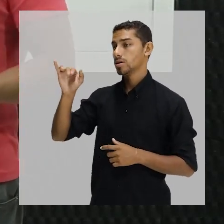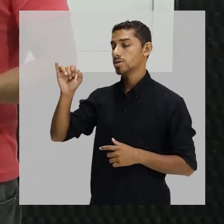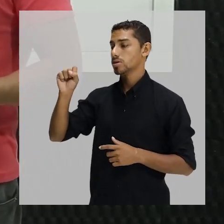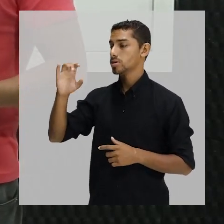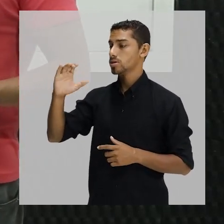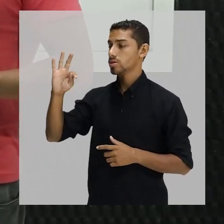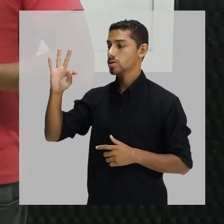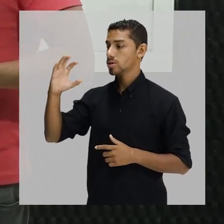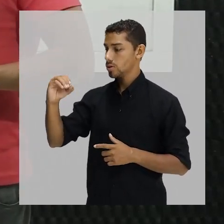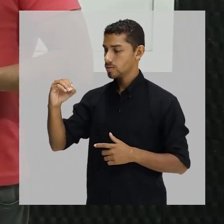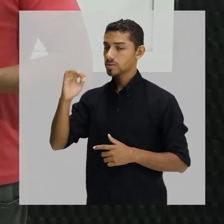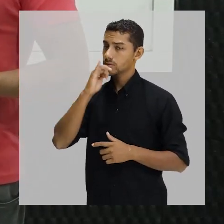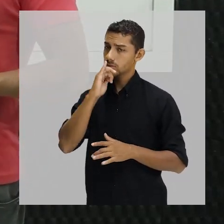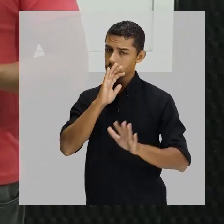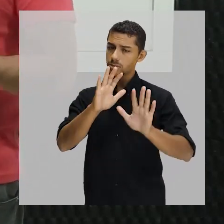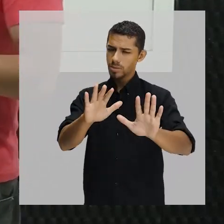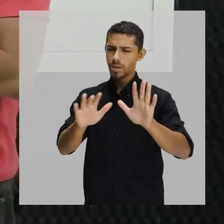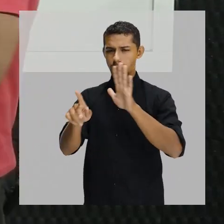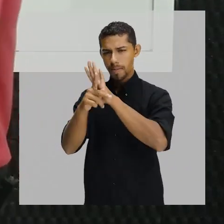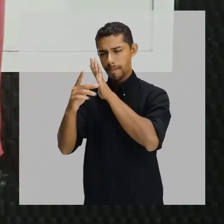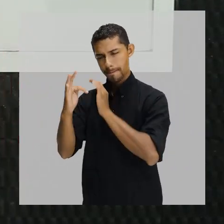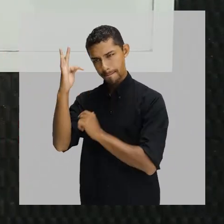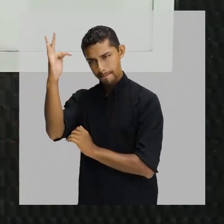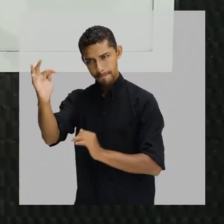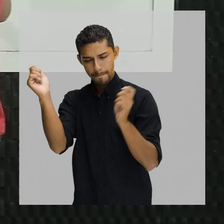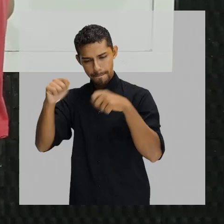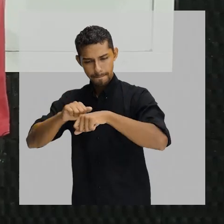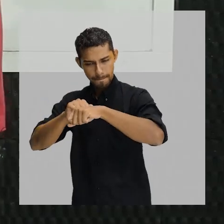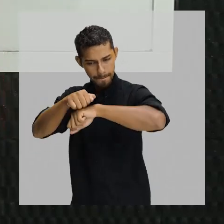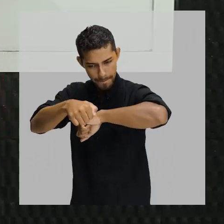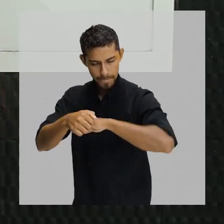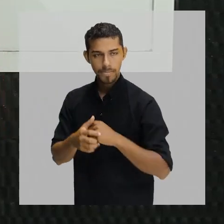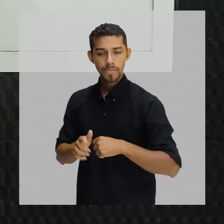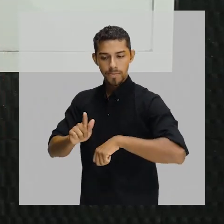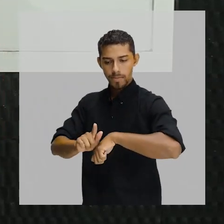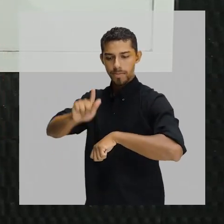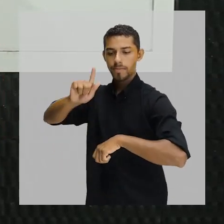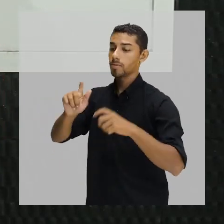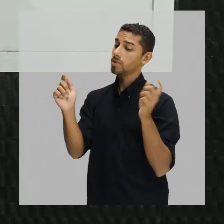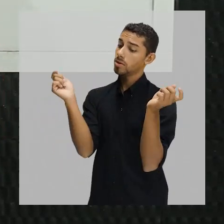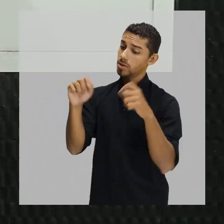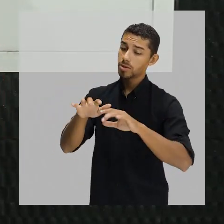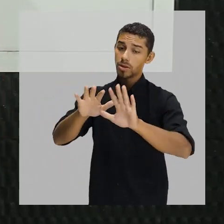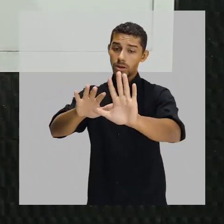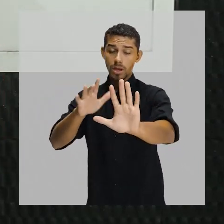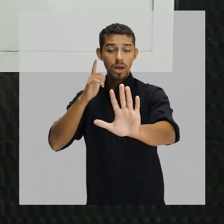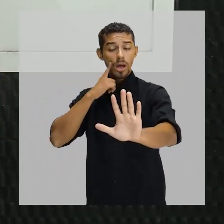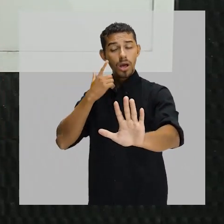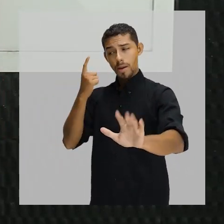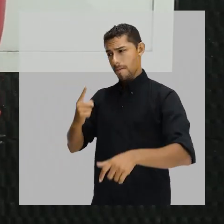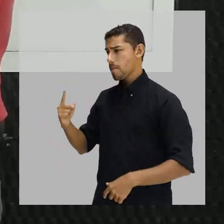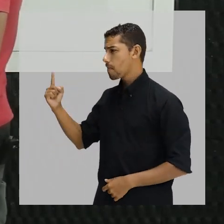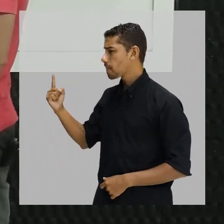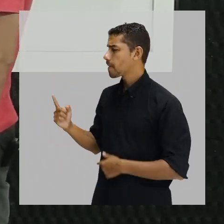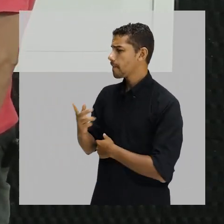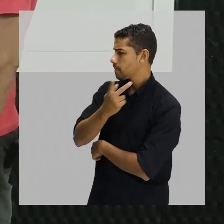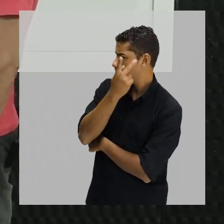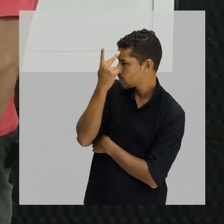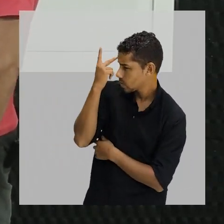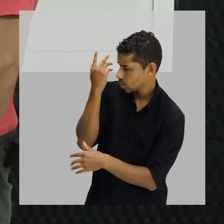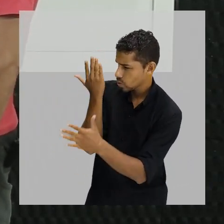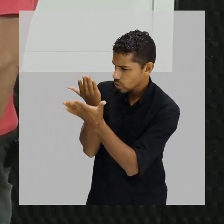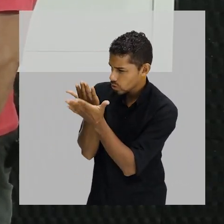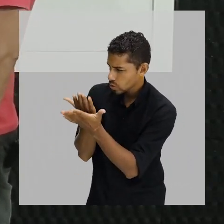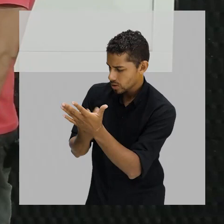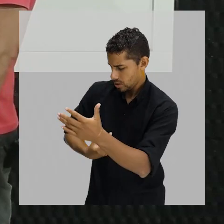problema. Deixa aí para a universidade, tá? Mas veja só, para este sujeito estudar uma